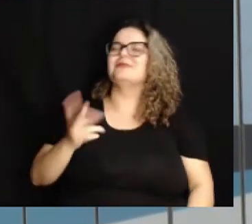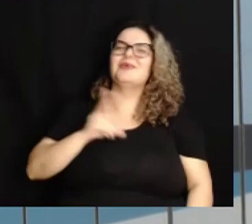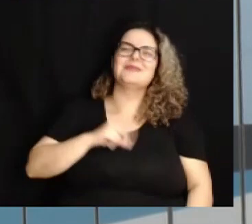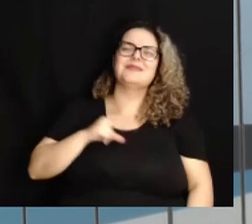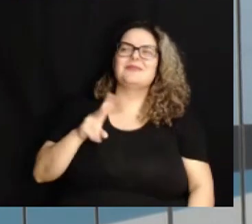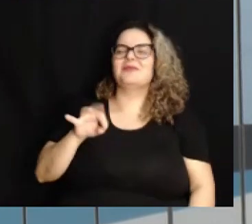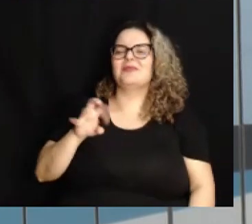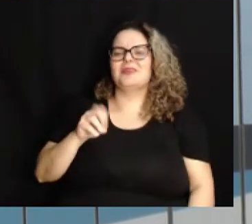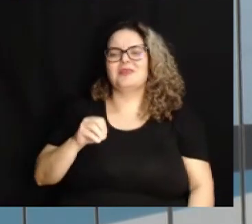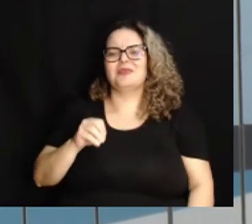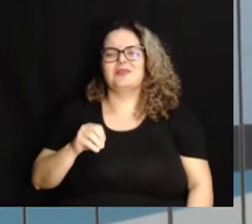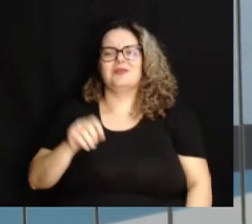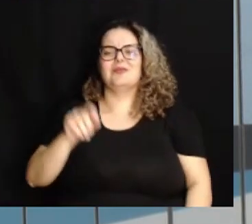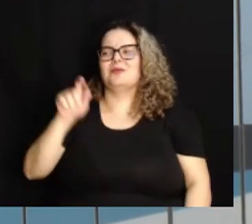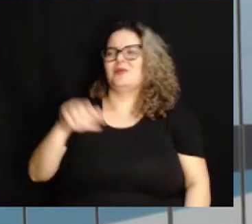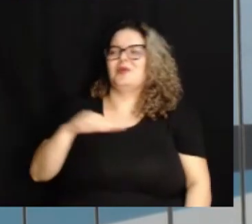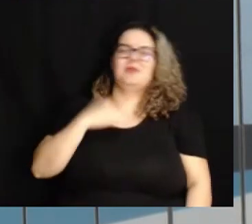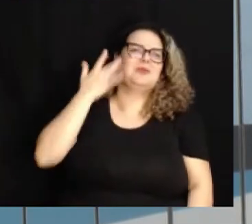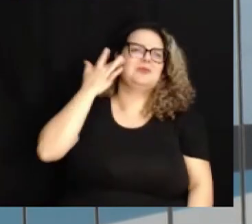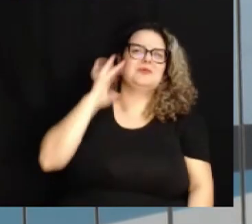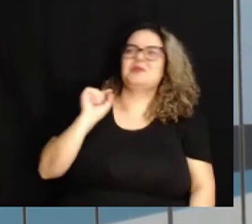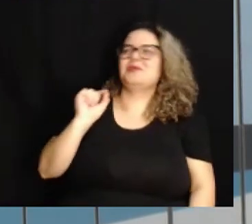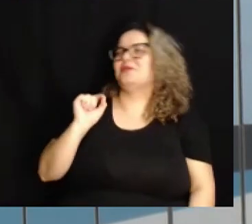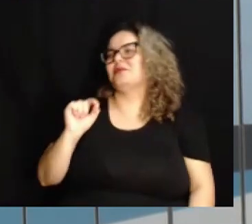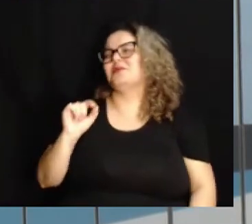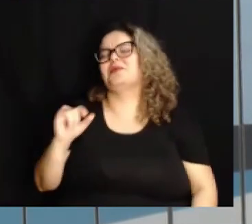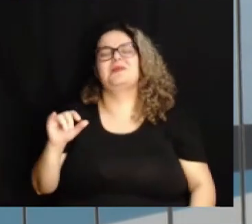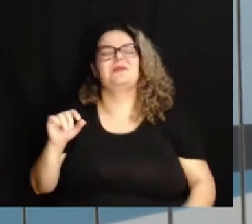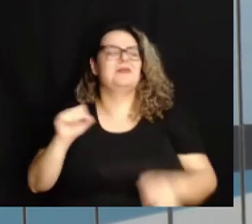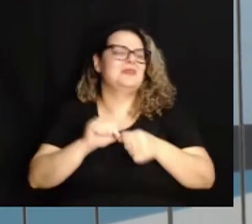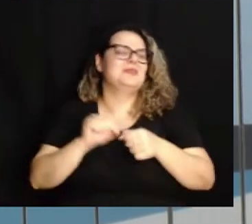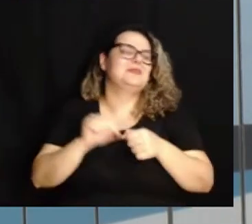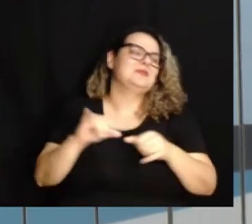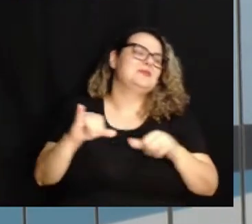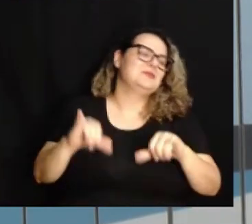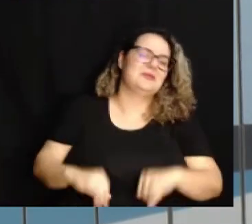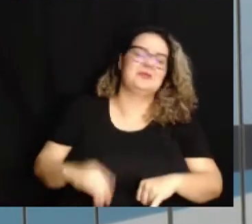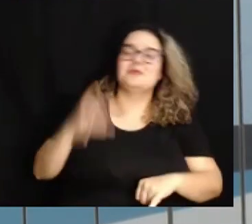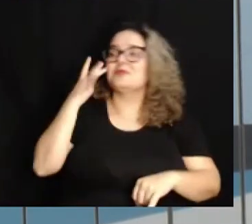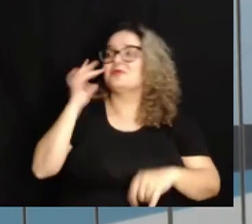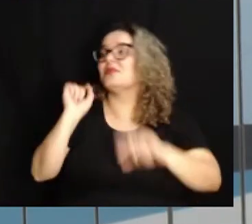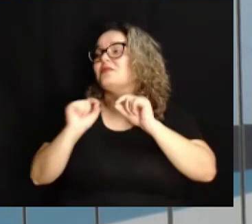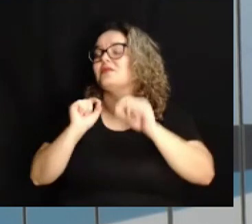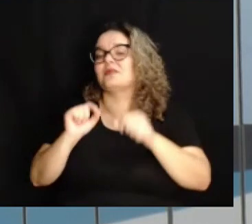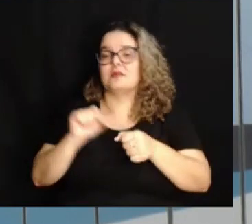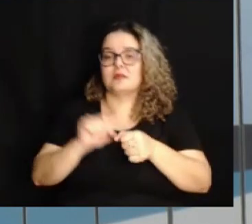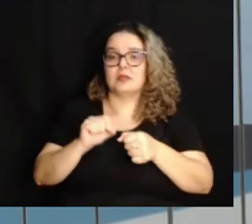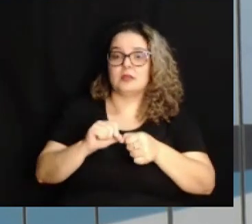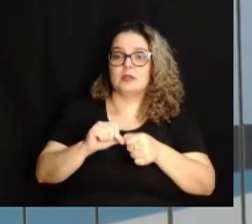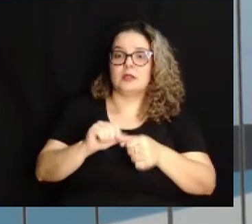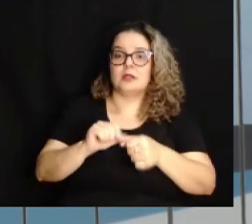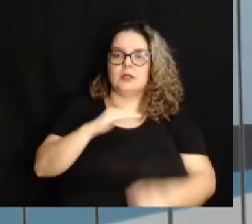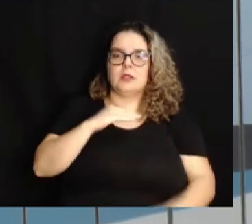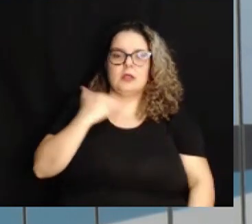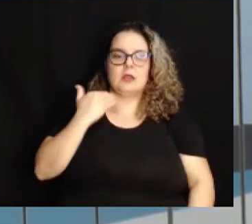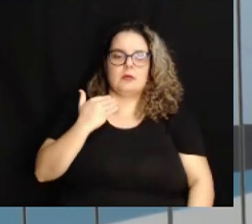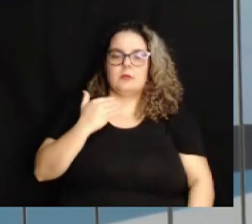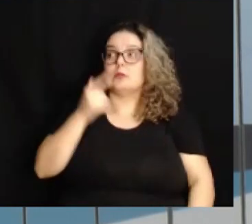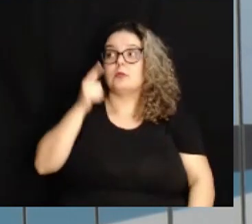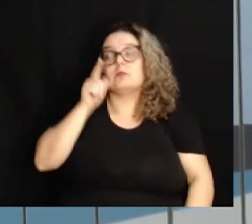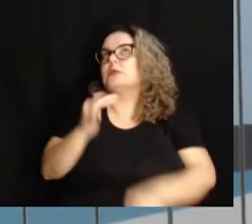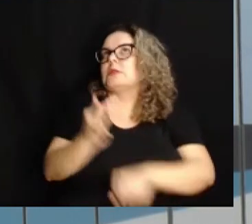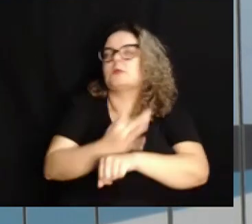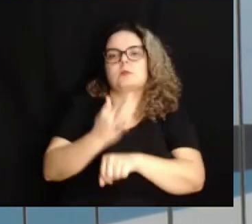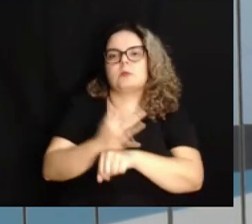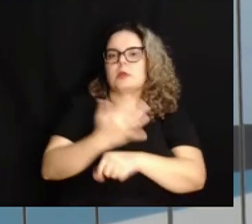pessoa, não sei o que fazer, tá doendo tanto, eu não sei mais pra onde ir, e vamos supor que a morte pra mim é insuportável. Eu não sei lidar com os